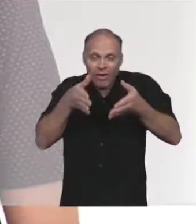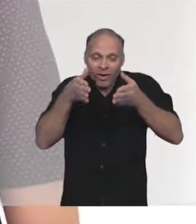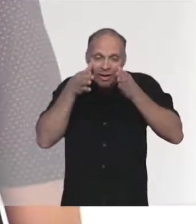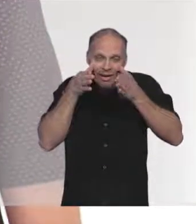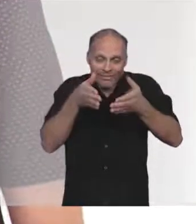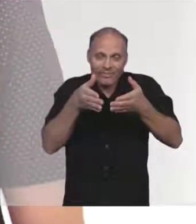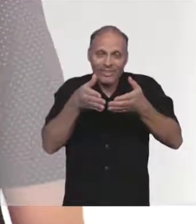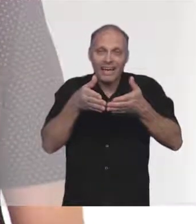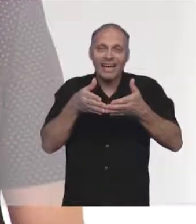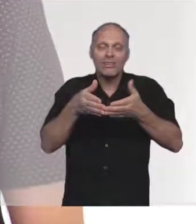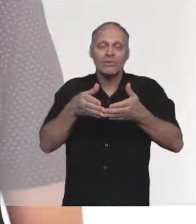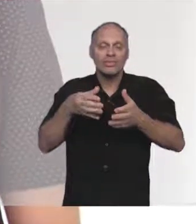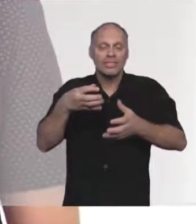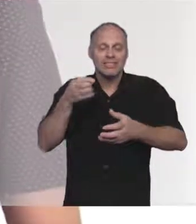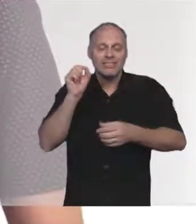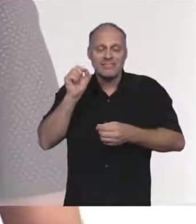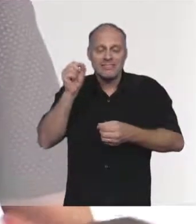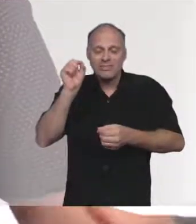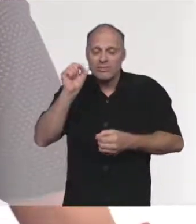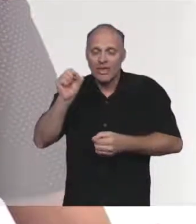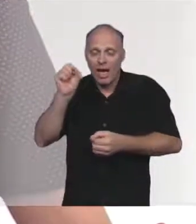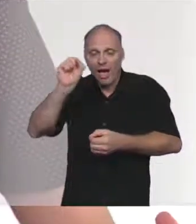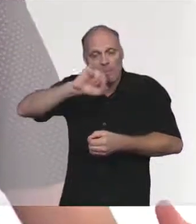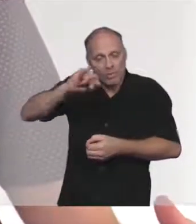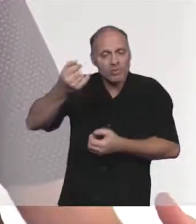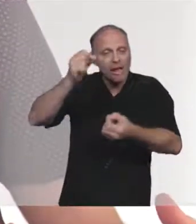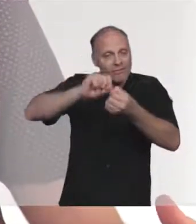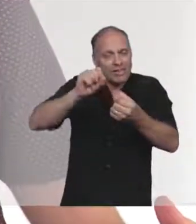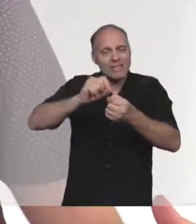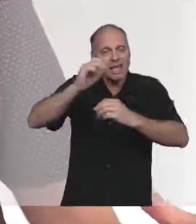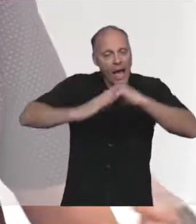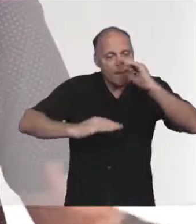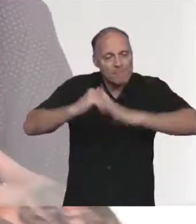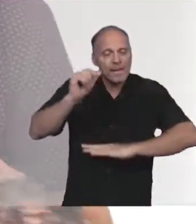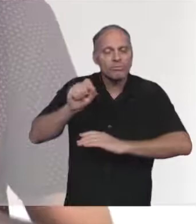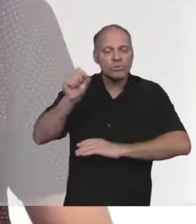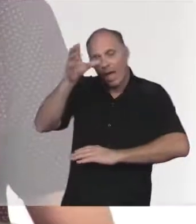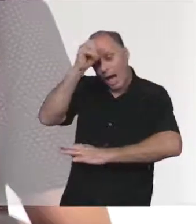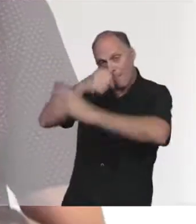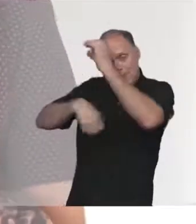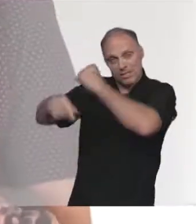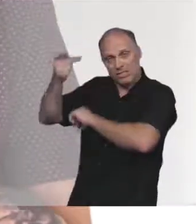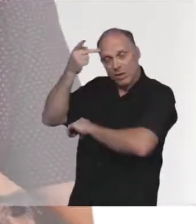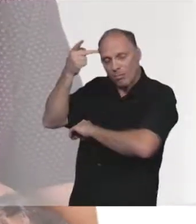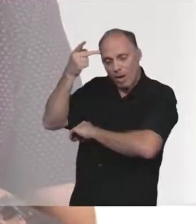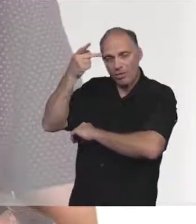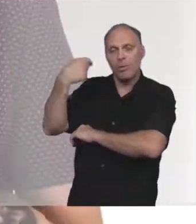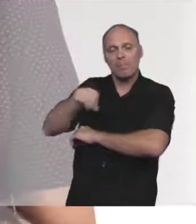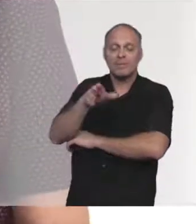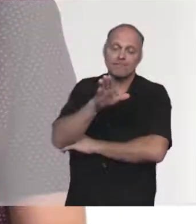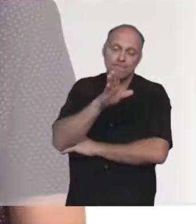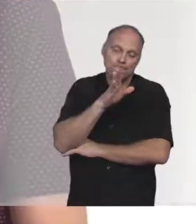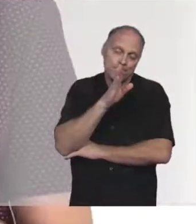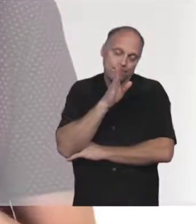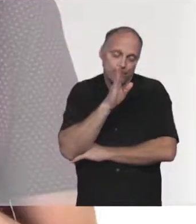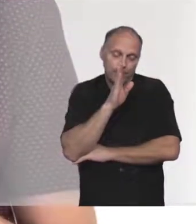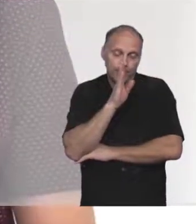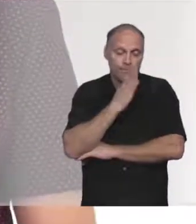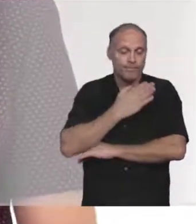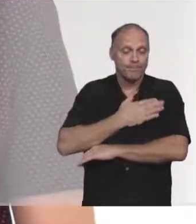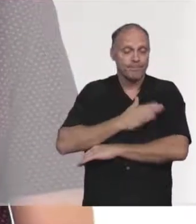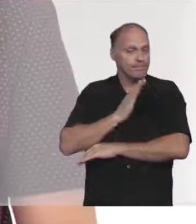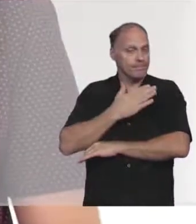mais em digerir o que eu aprendi, e para isso eu precisei de silêncio,